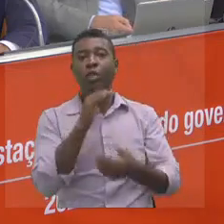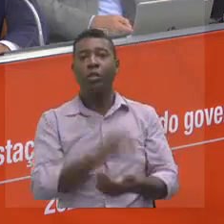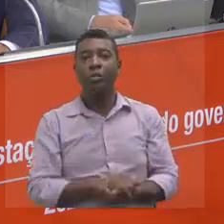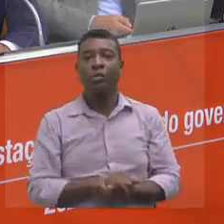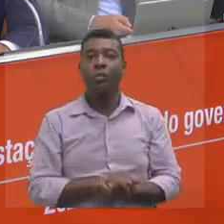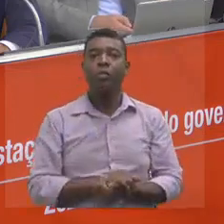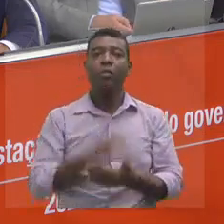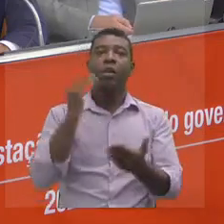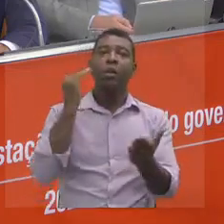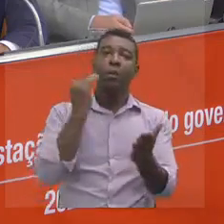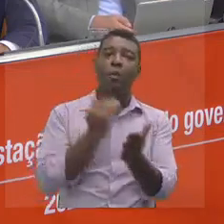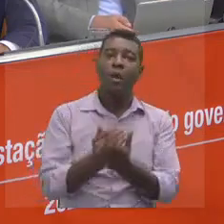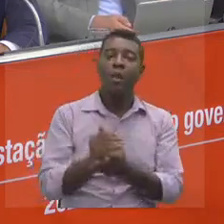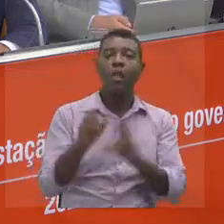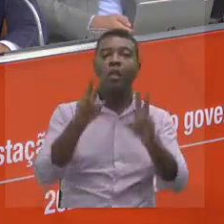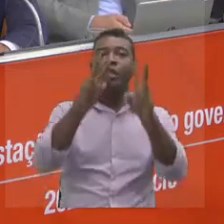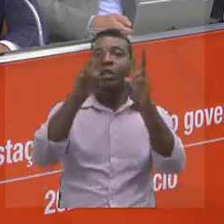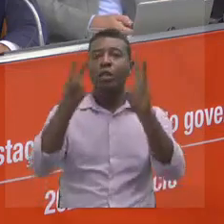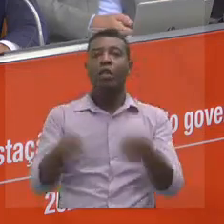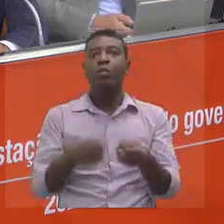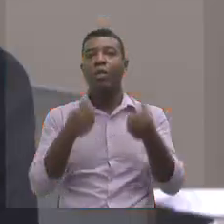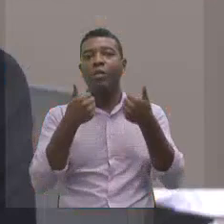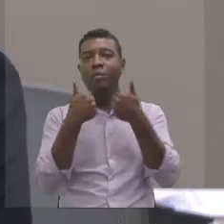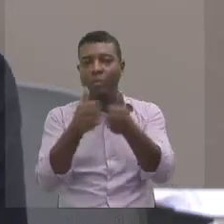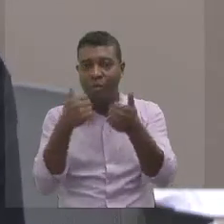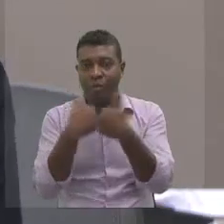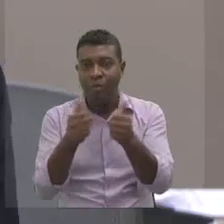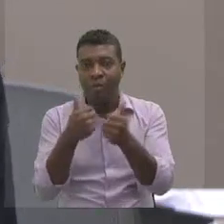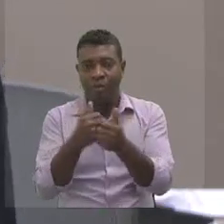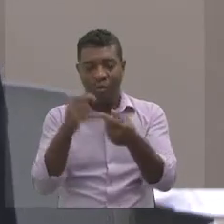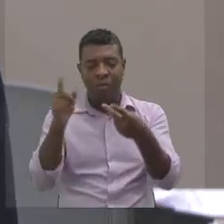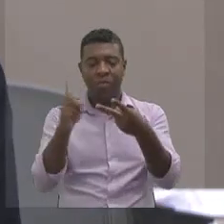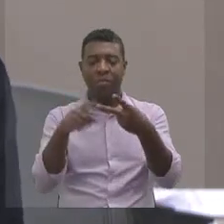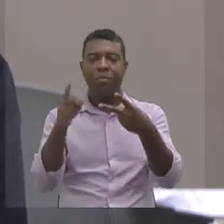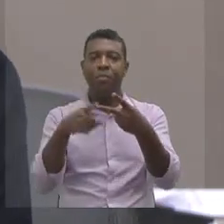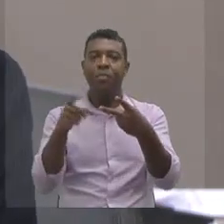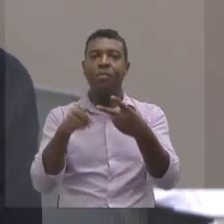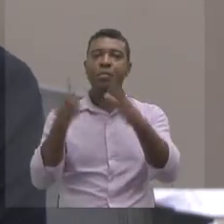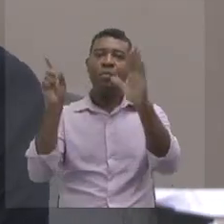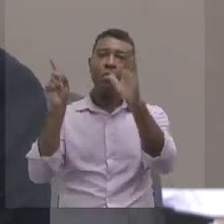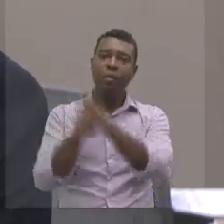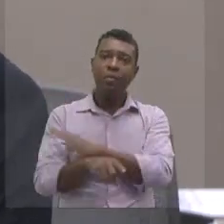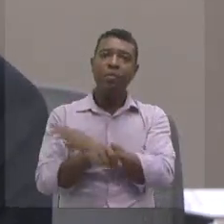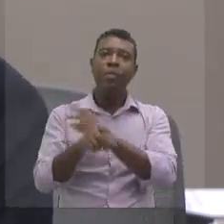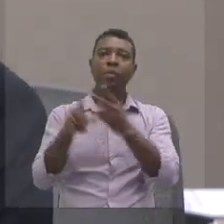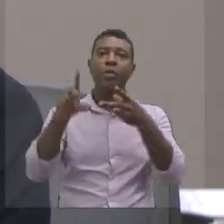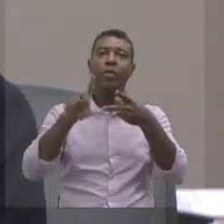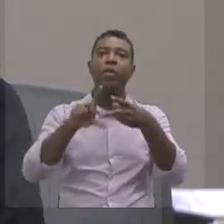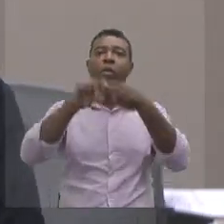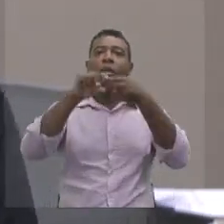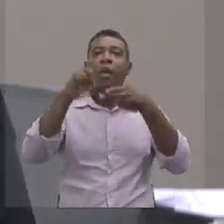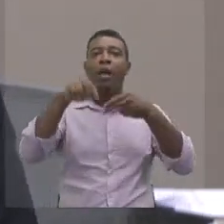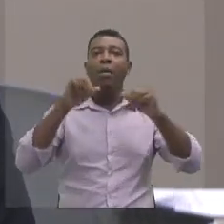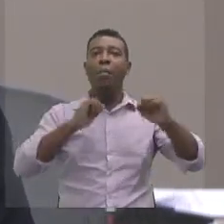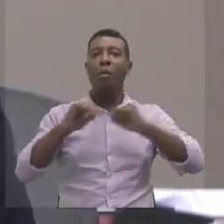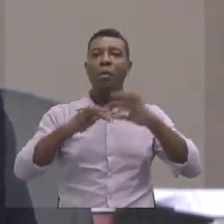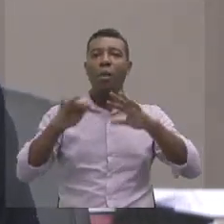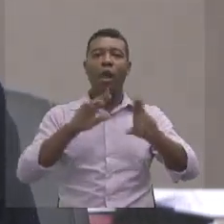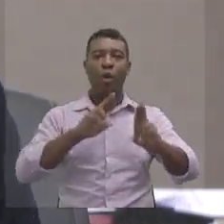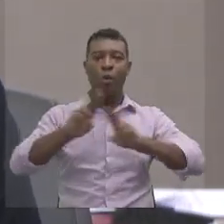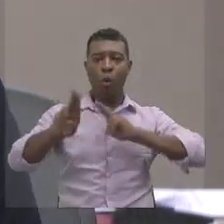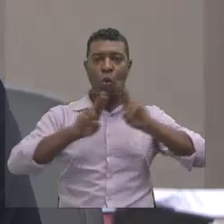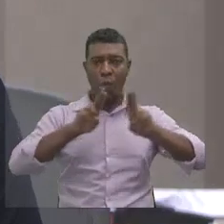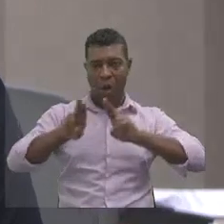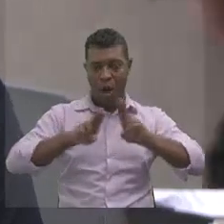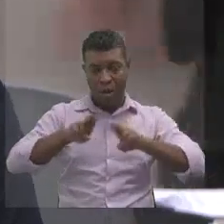do transporte né Acho que tem duas perguntas sobre o transporte Metropolitano sobre metrô aqui no final a gente tá falando de mobilidade urbana uma habilidade